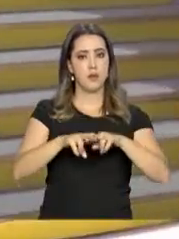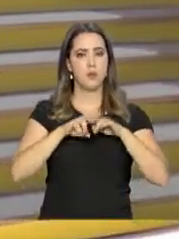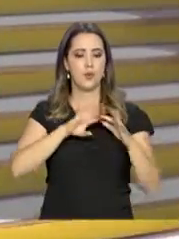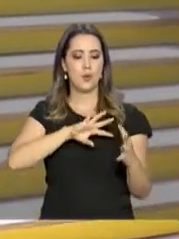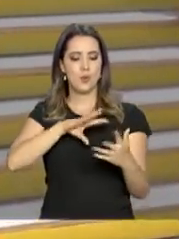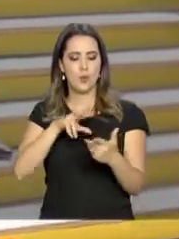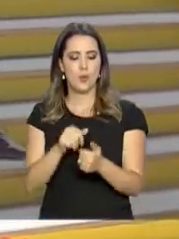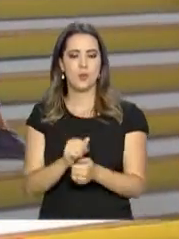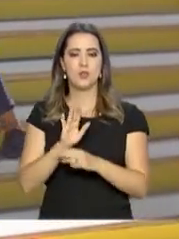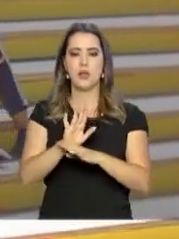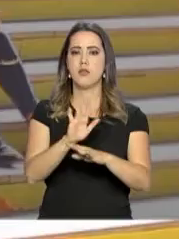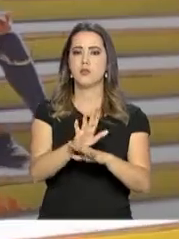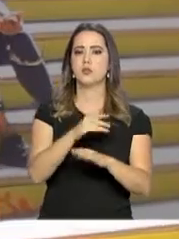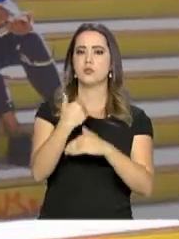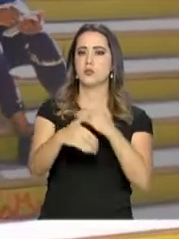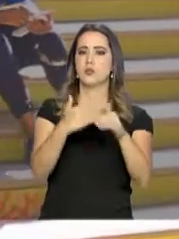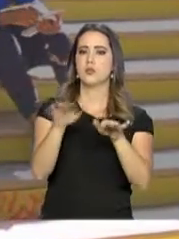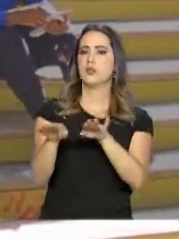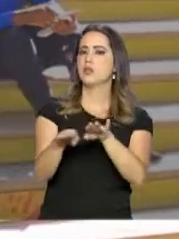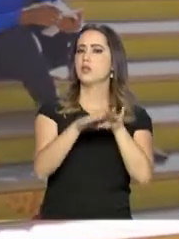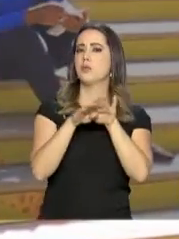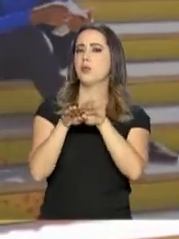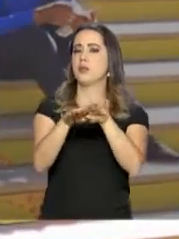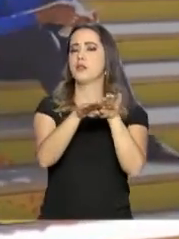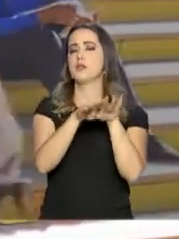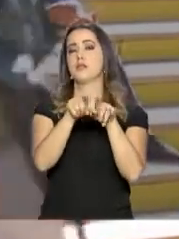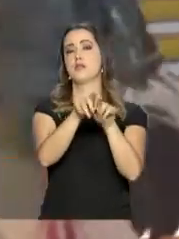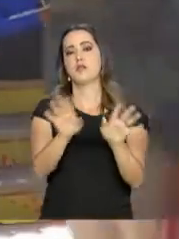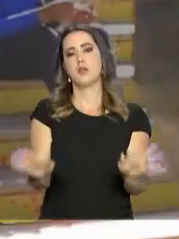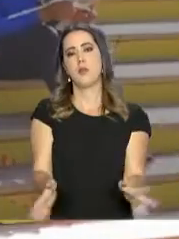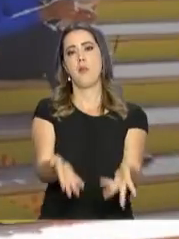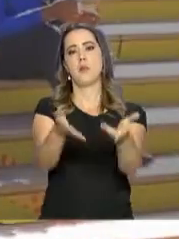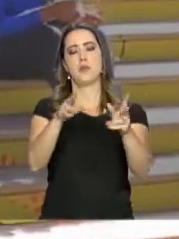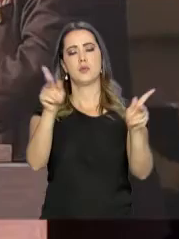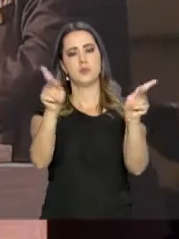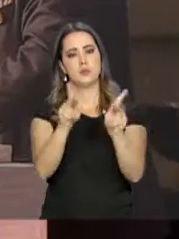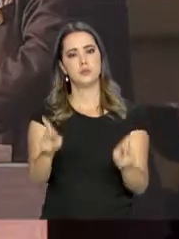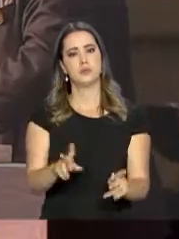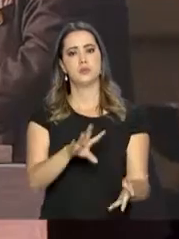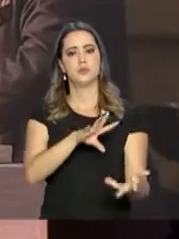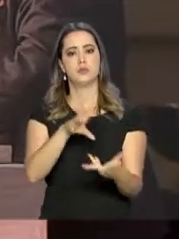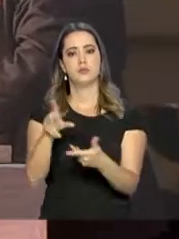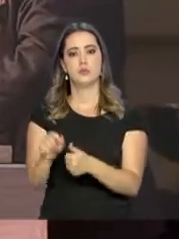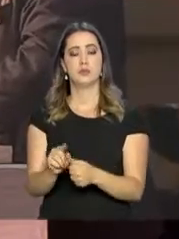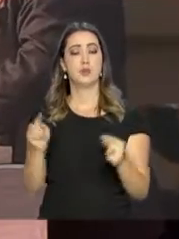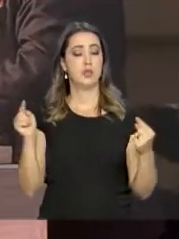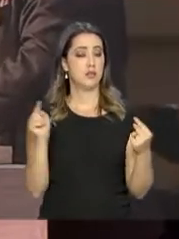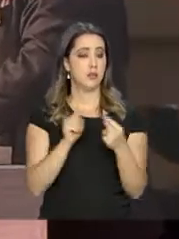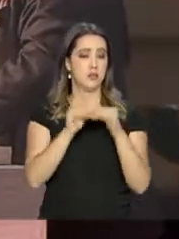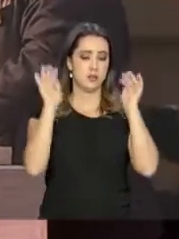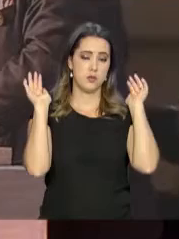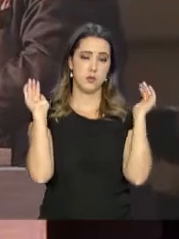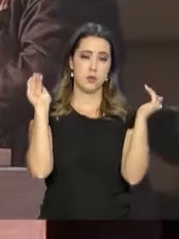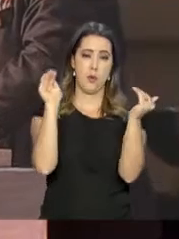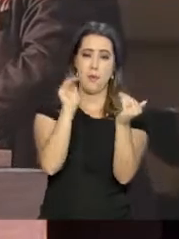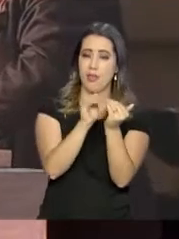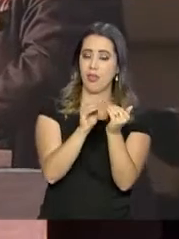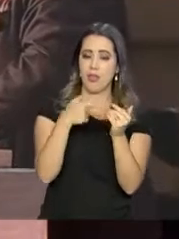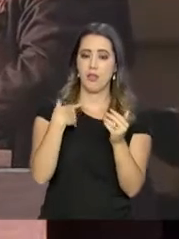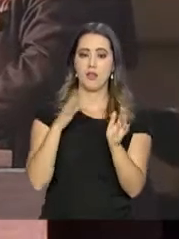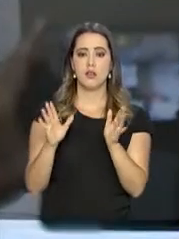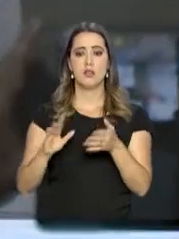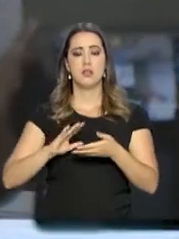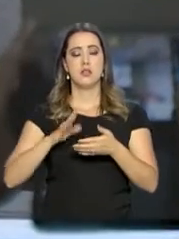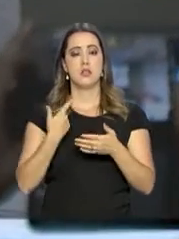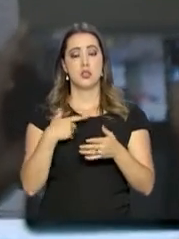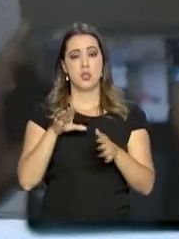da contribuição dele para a democracia e a promoção da paz no mundo. Entre as homenagens a Mandela, os presidentes imprimiram as mãos